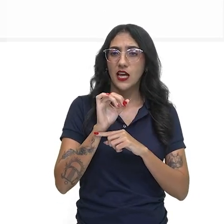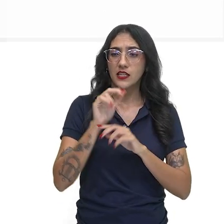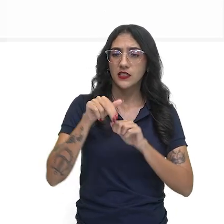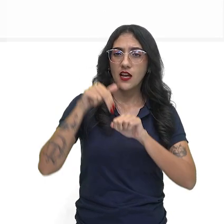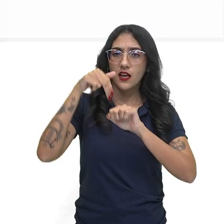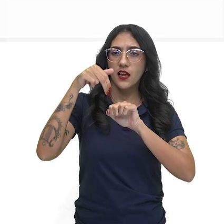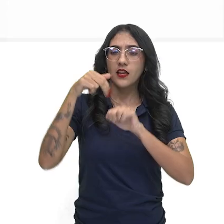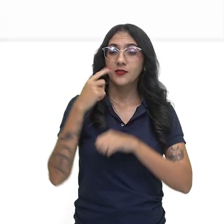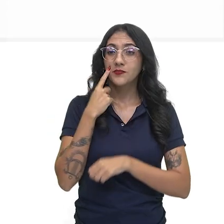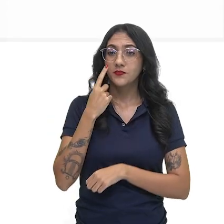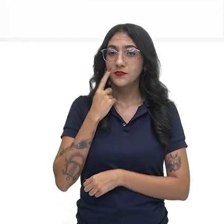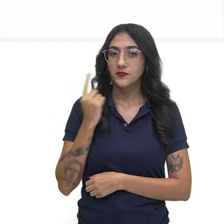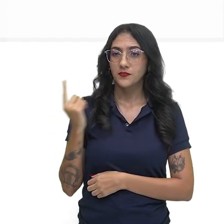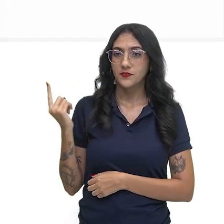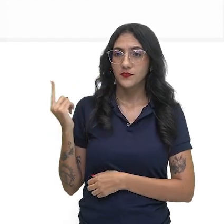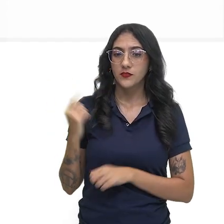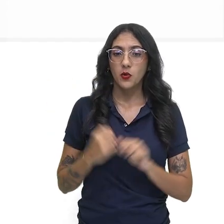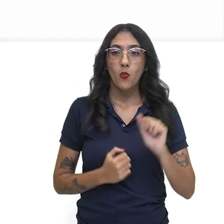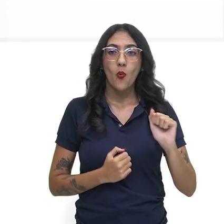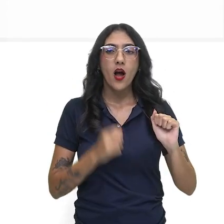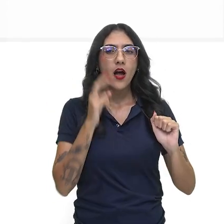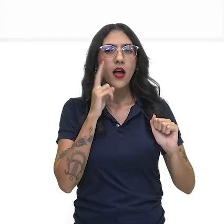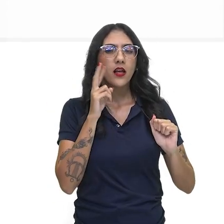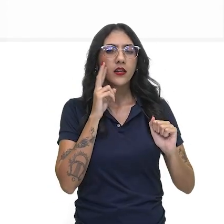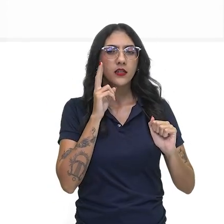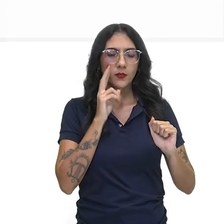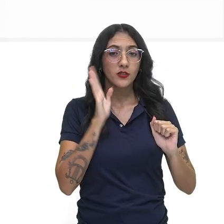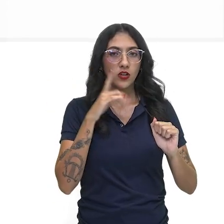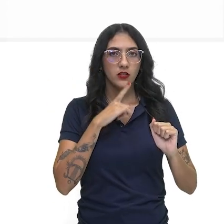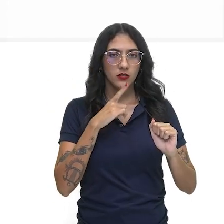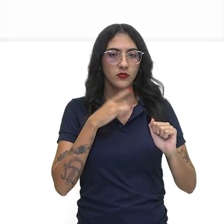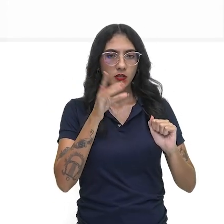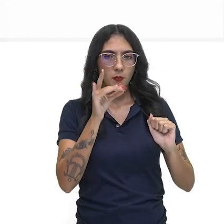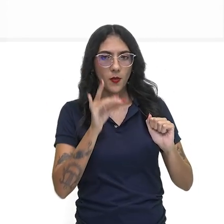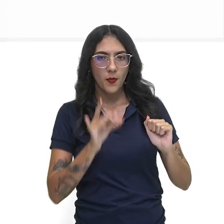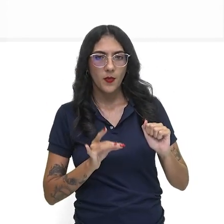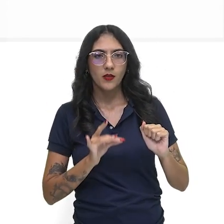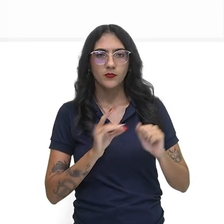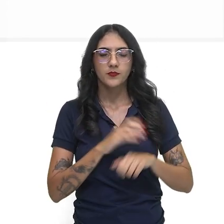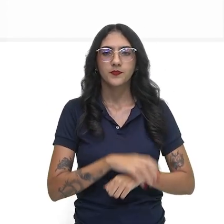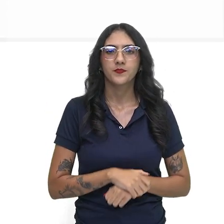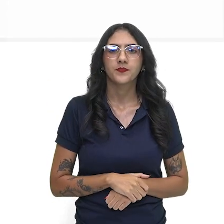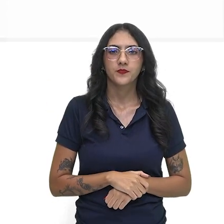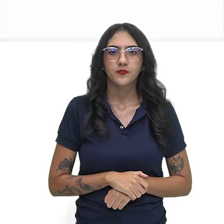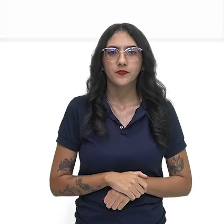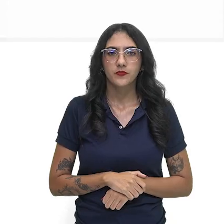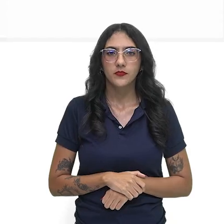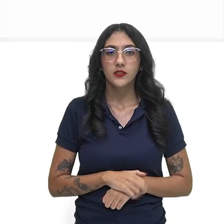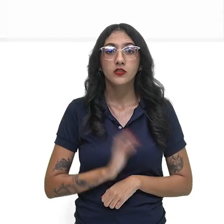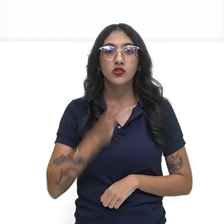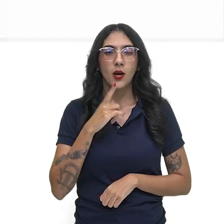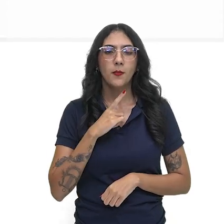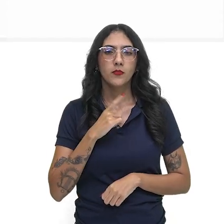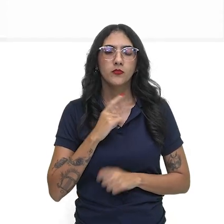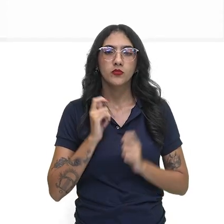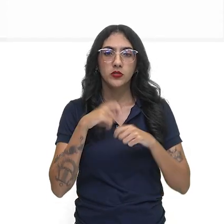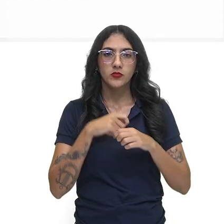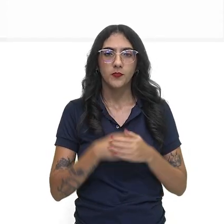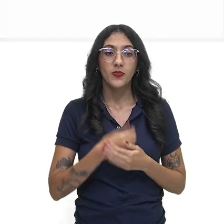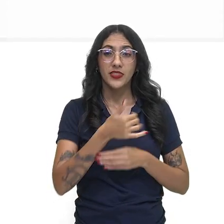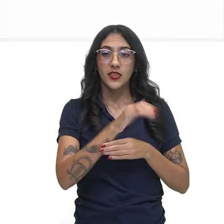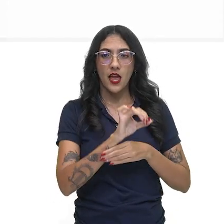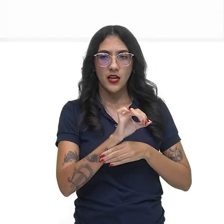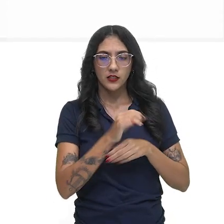Esse A que aparece aqui, maior que 1, menor que 10, já apareceu, 1,31. Eu já escrevo a potência de base